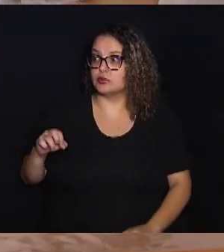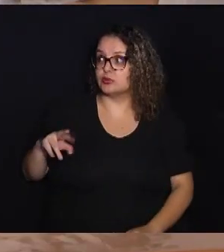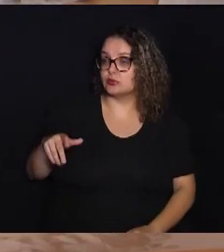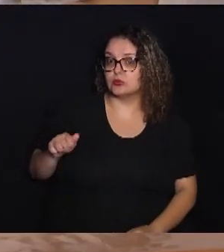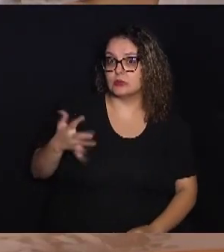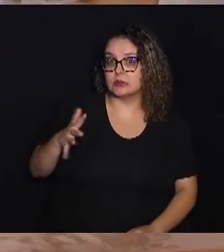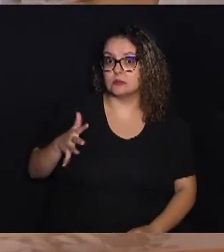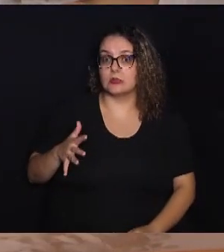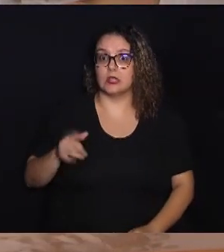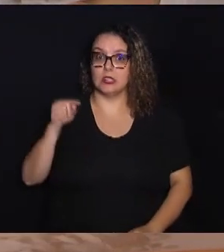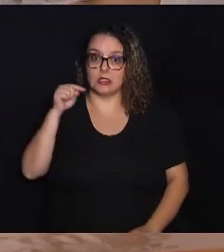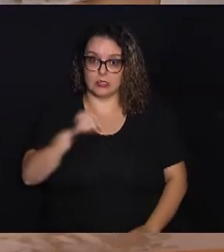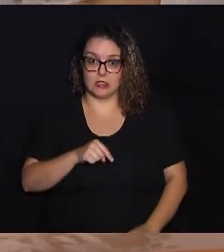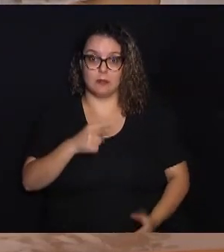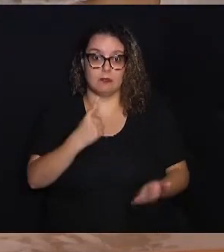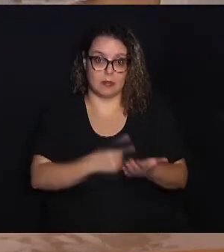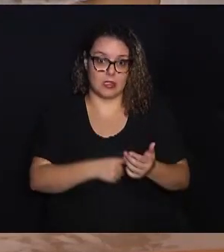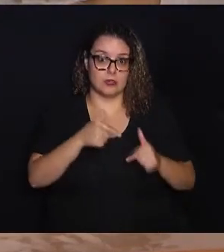fica paradinha aí.